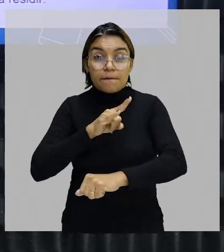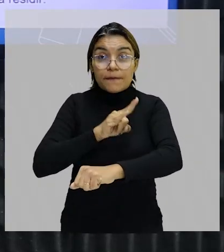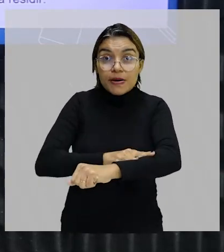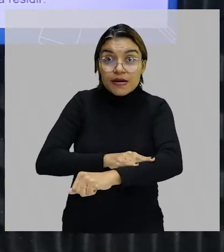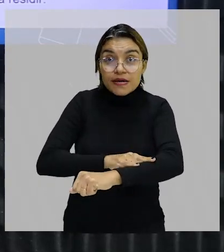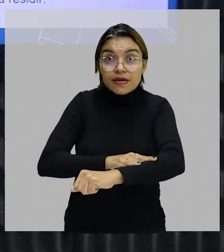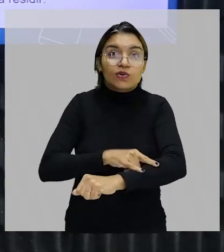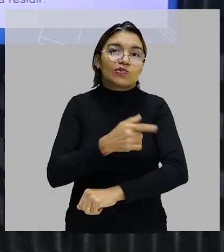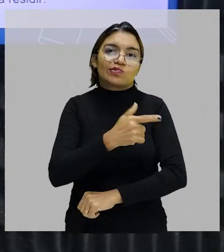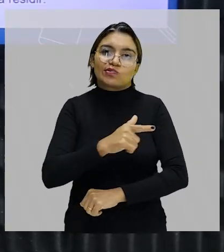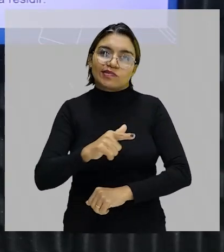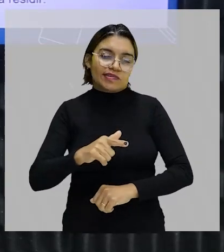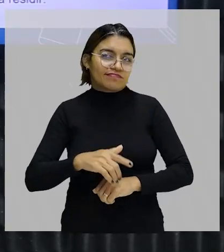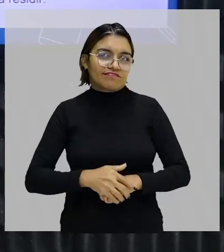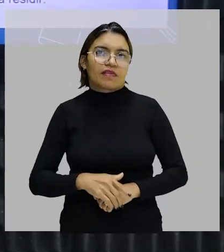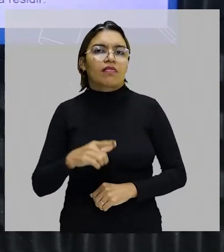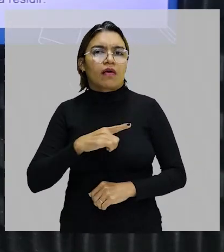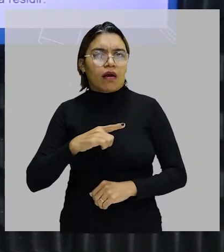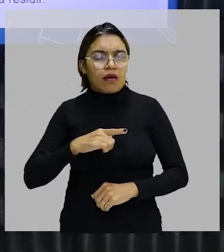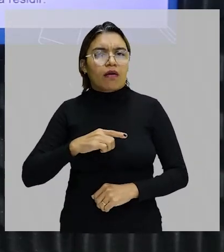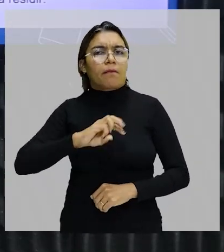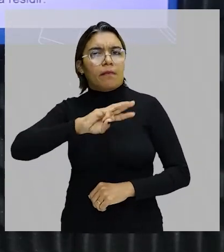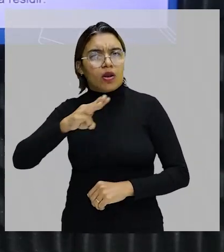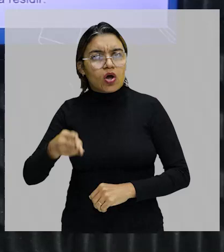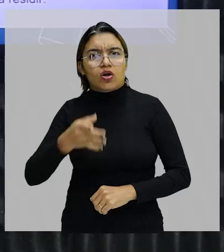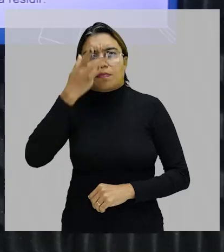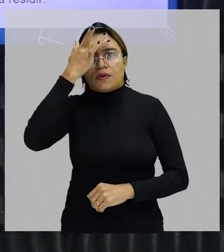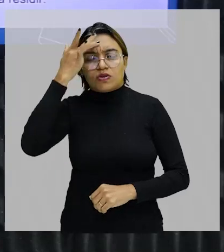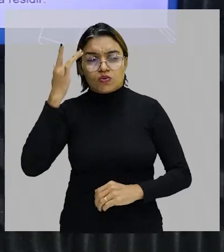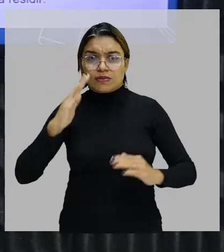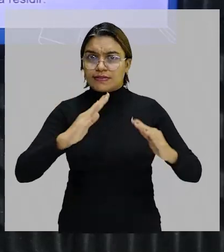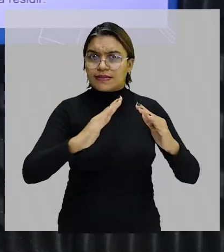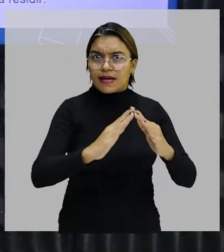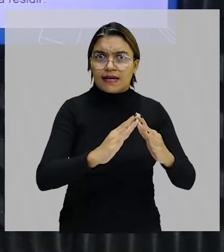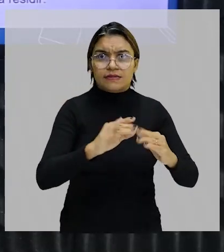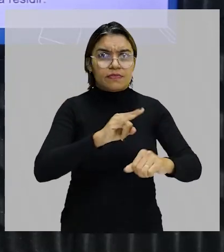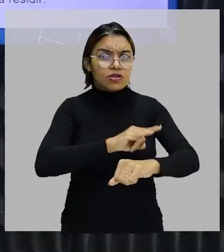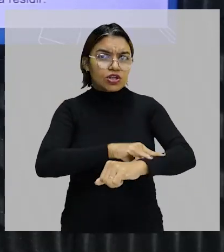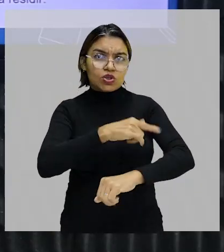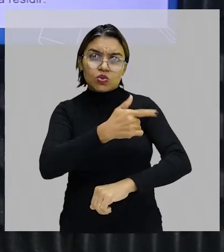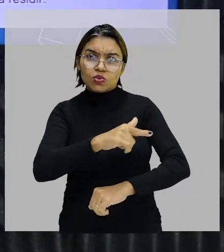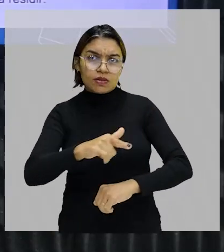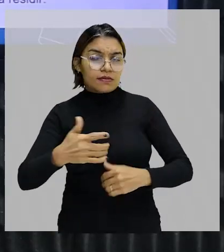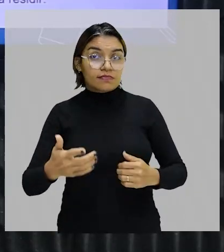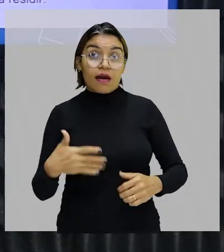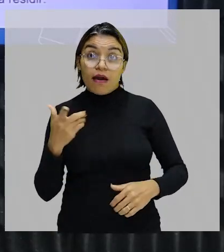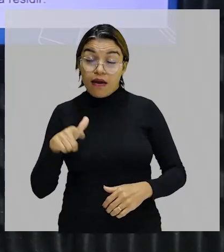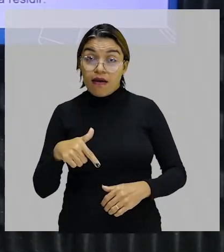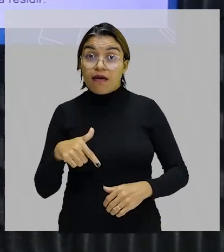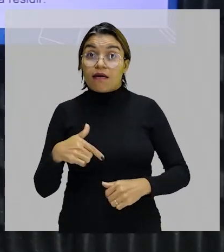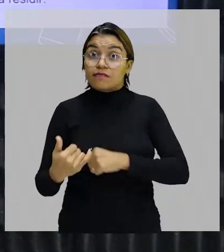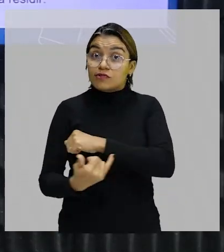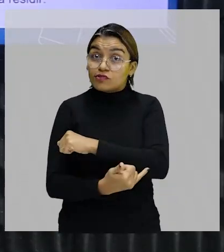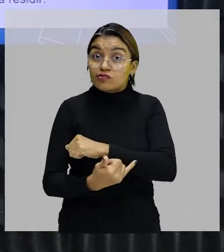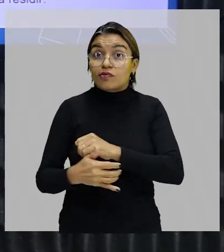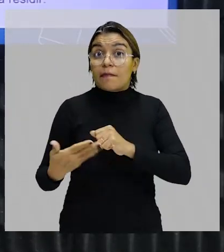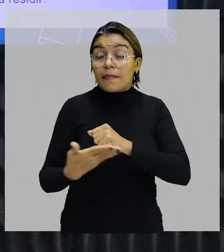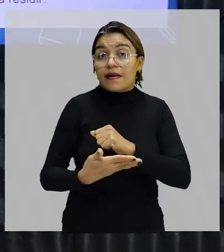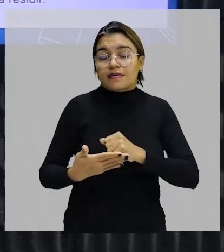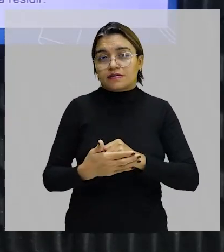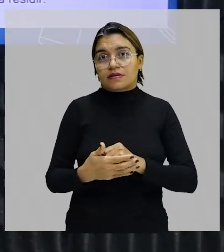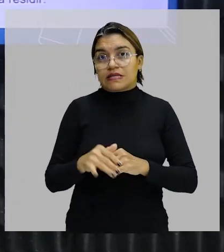Existem pessoas ainda no Brasil, existem milhões de pessoas que residem em casas que não têm banheiro, por exemplo, que é uma dignidade básica de saneamento básico, tá certo? Segundo